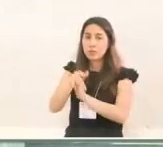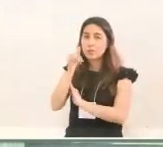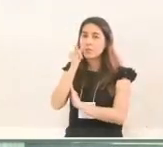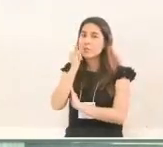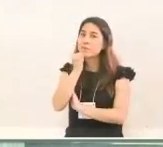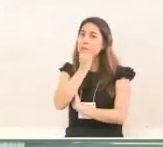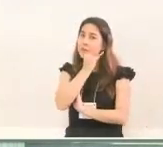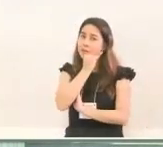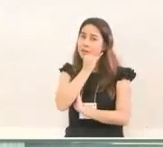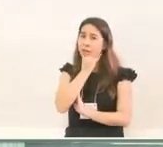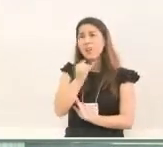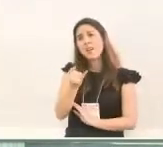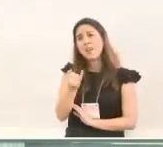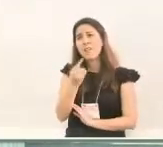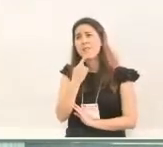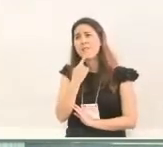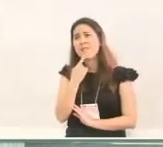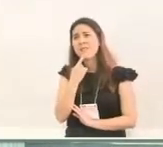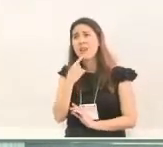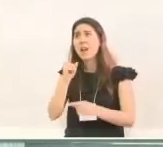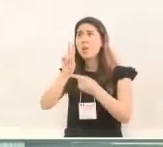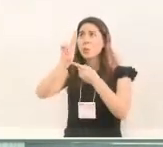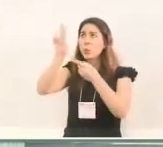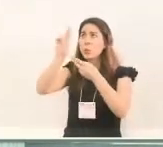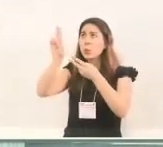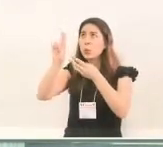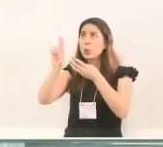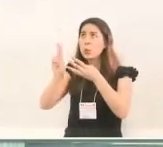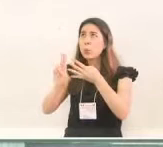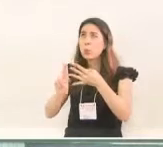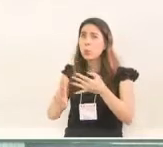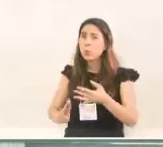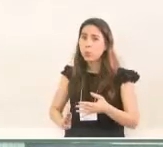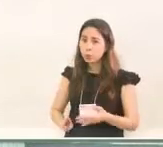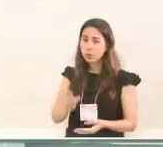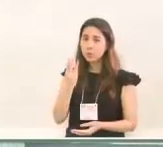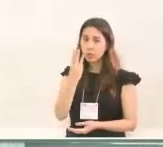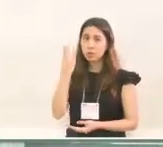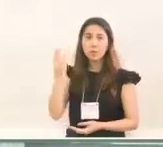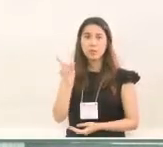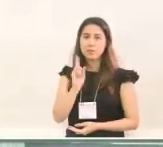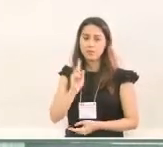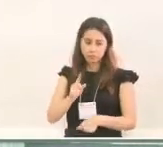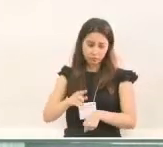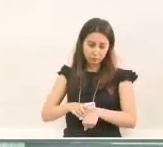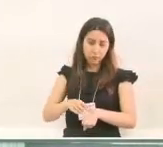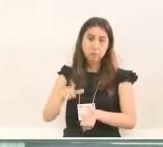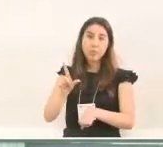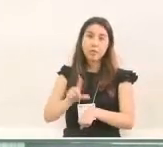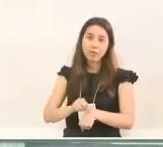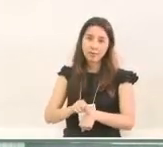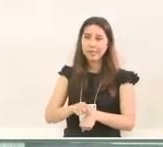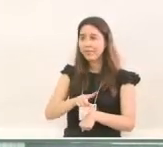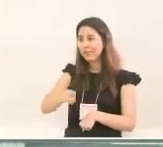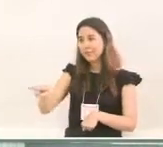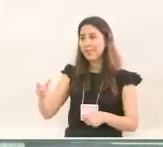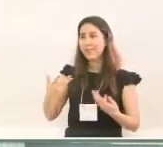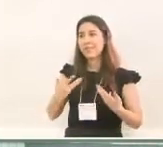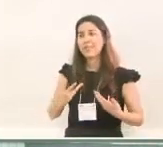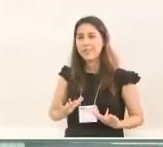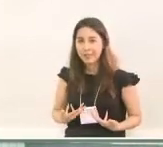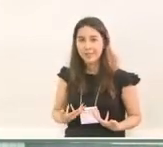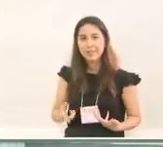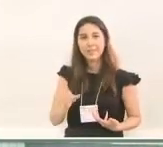não você tá todas aqui para não cansá los muito e para também não esgotar meu tempo mas eu sinto a fazenda refúgio a